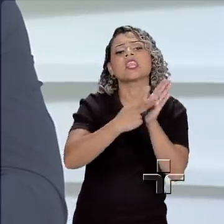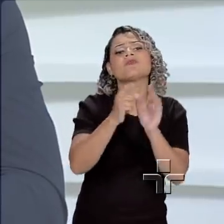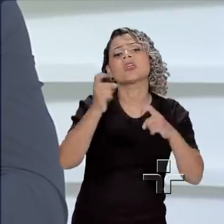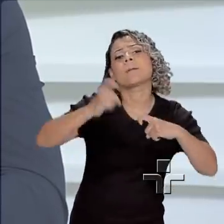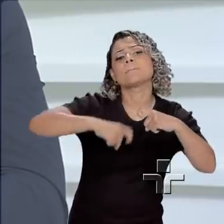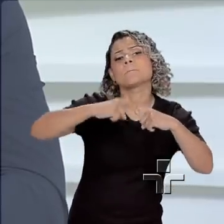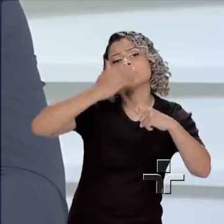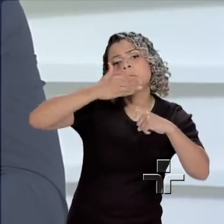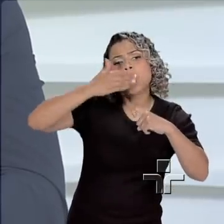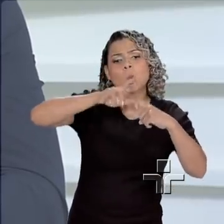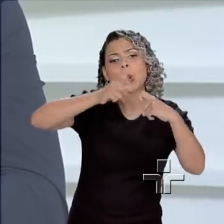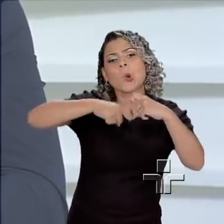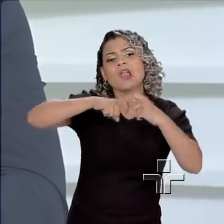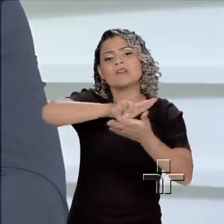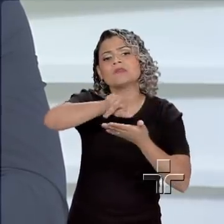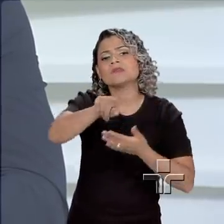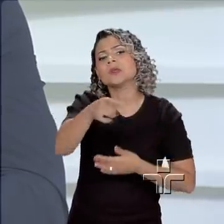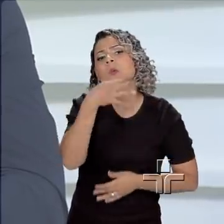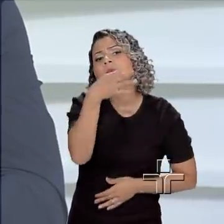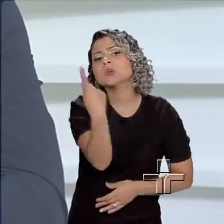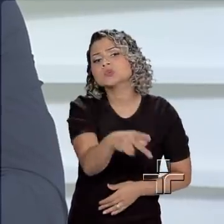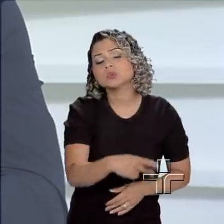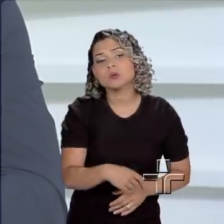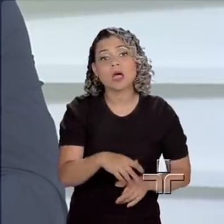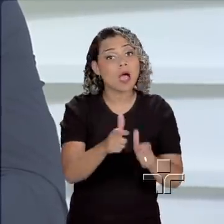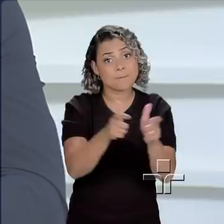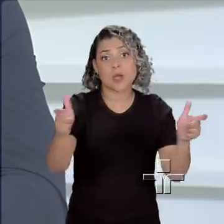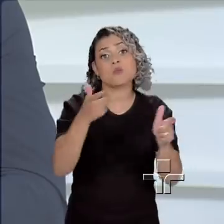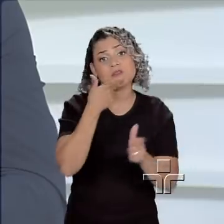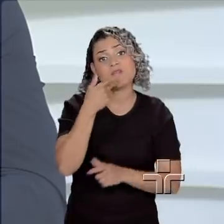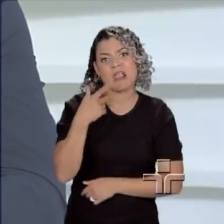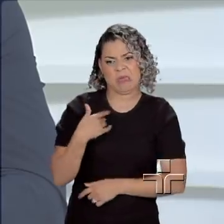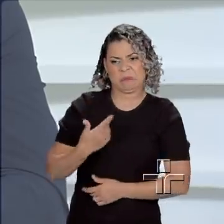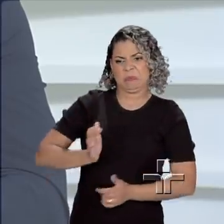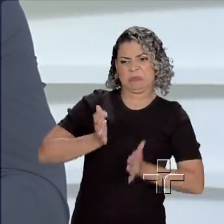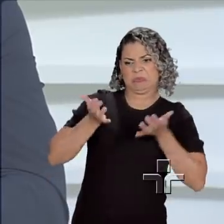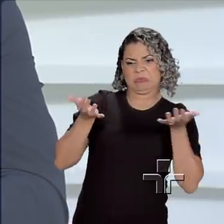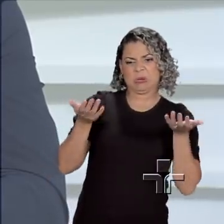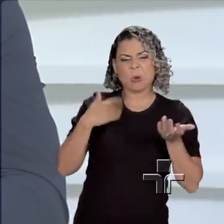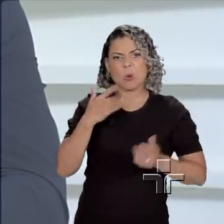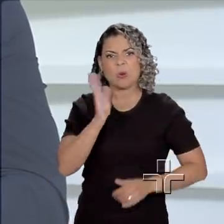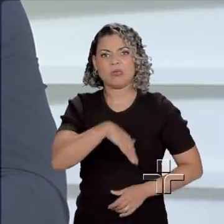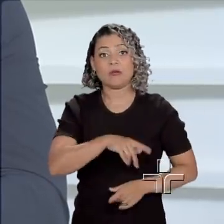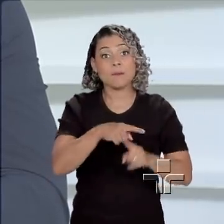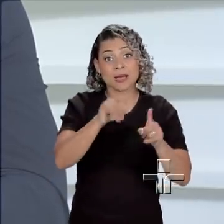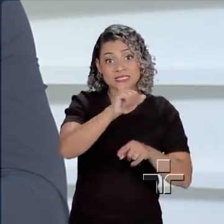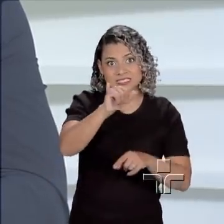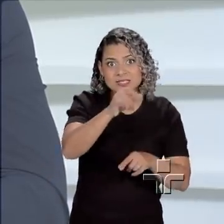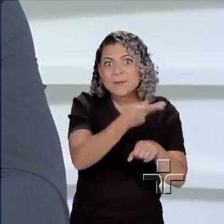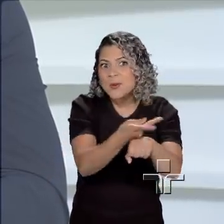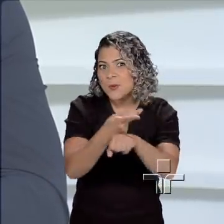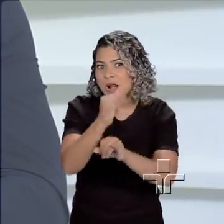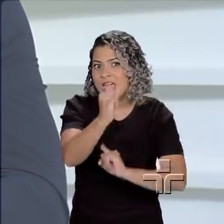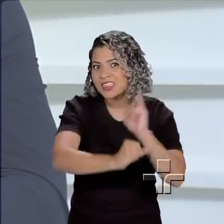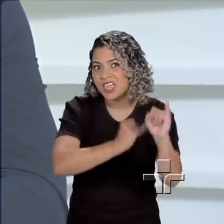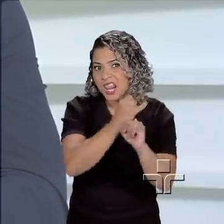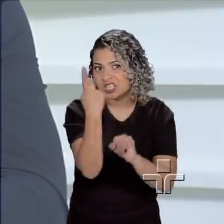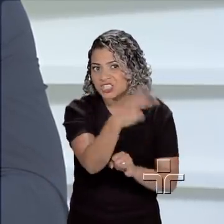ou fora do normal, mas se a gente for quantitativamente olhar os seus computadores, estará lá, né? Então minha pergunta